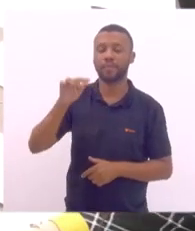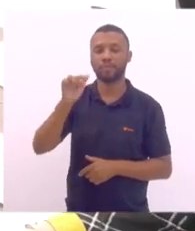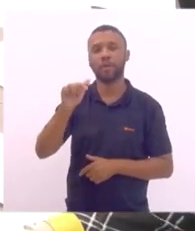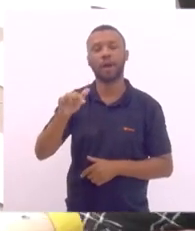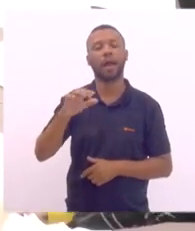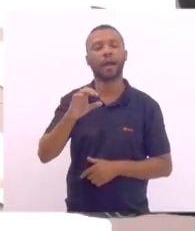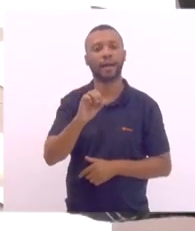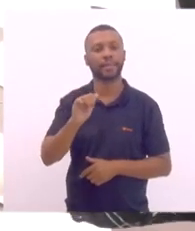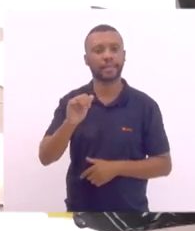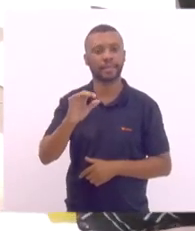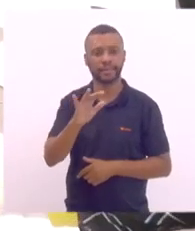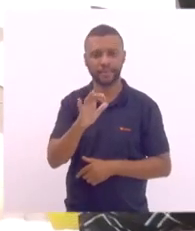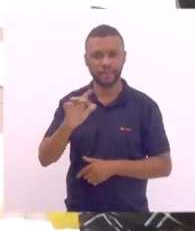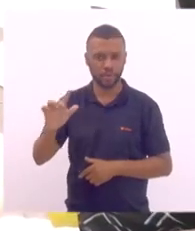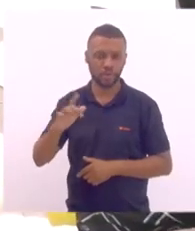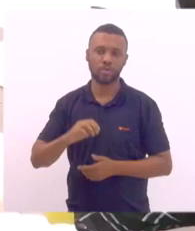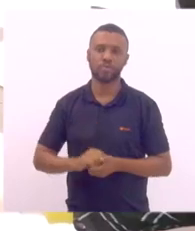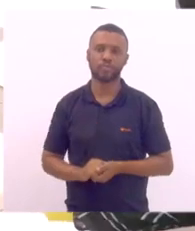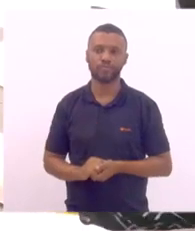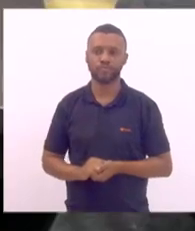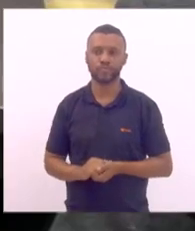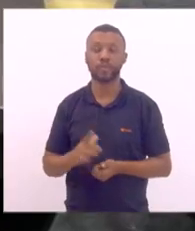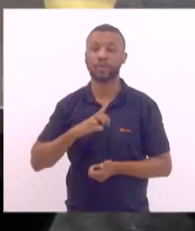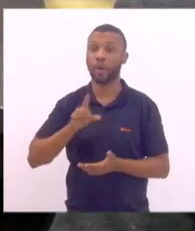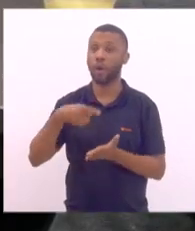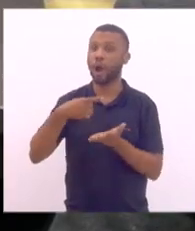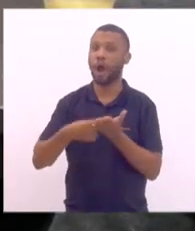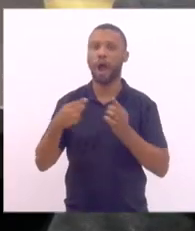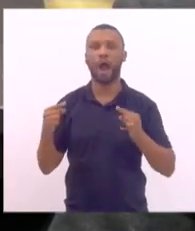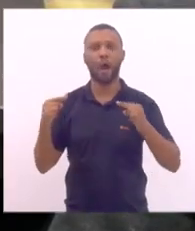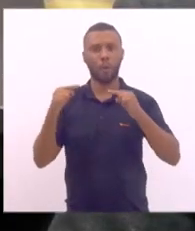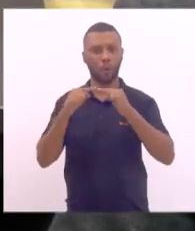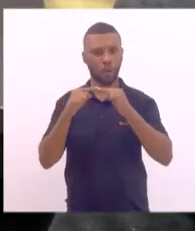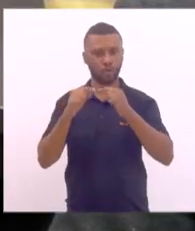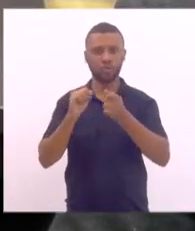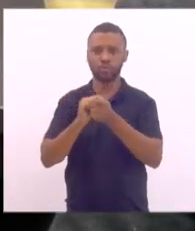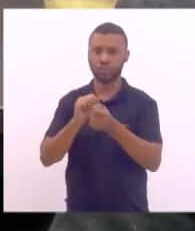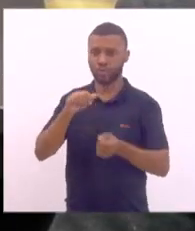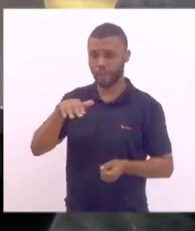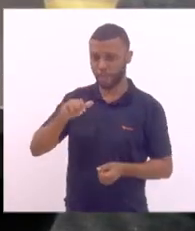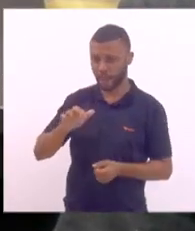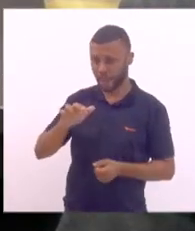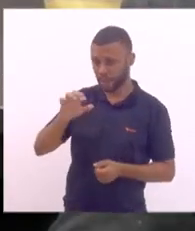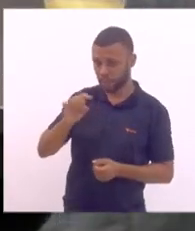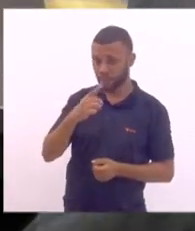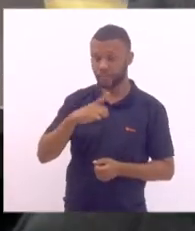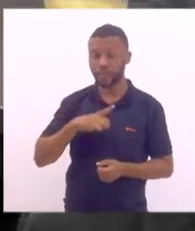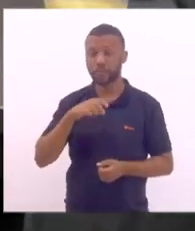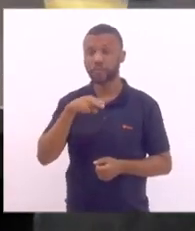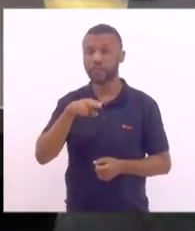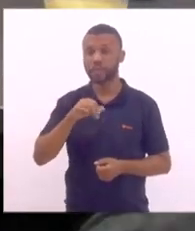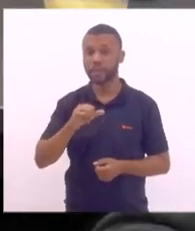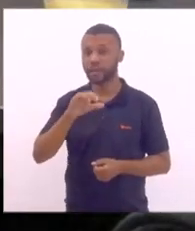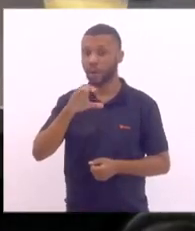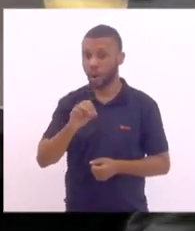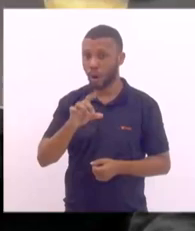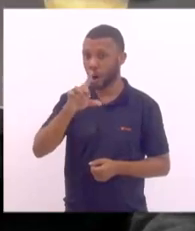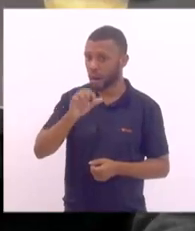foi à Casa Civil. Tinha o acordo com o Márcio. tivemos lá com o Nicola, tivemos com o